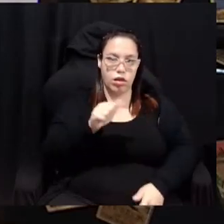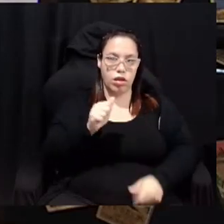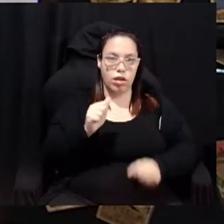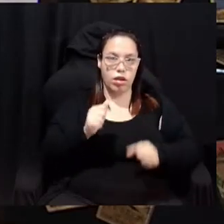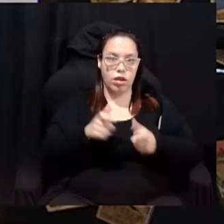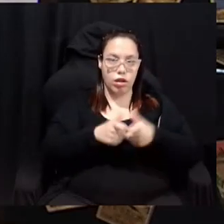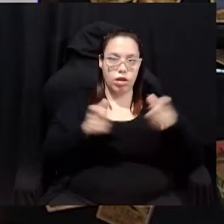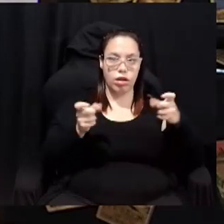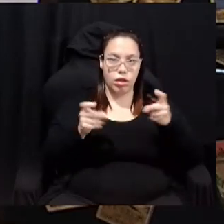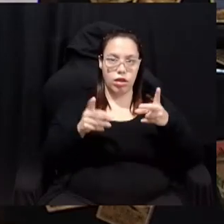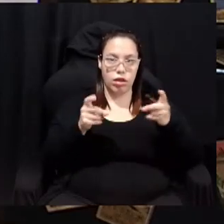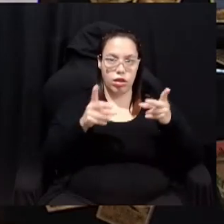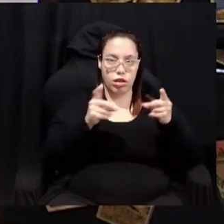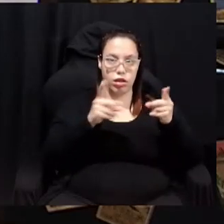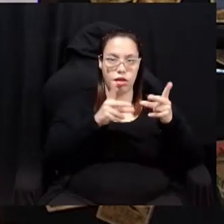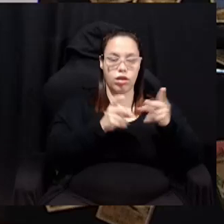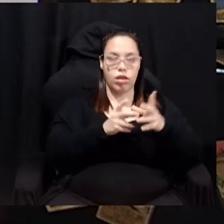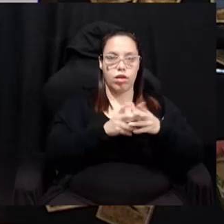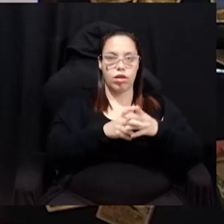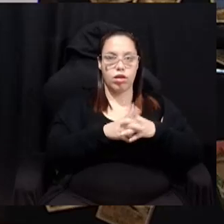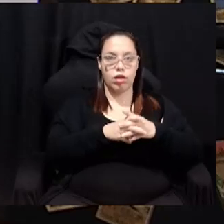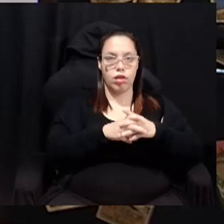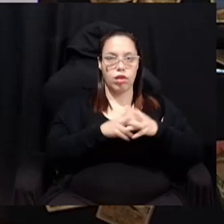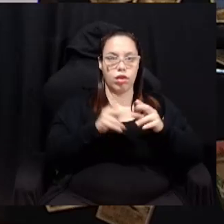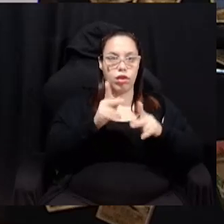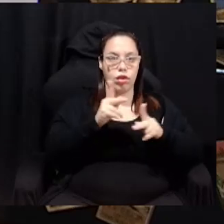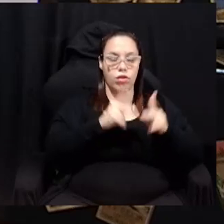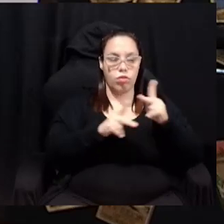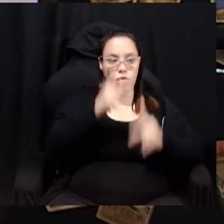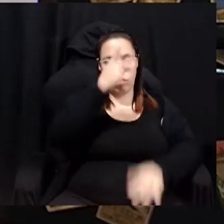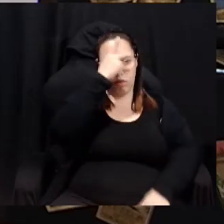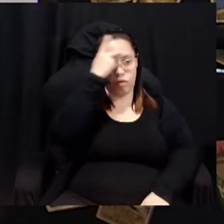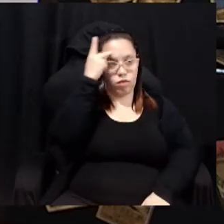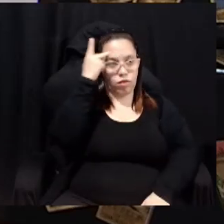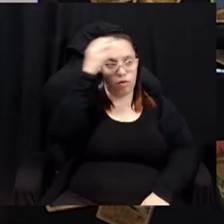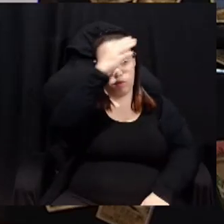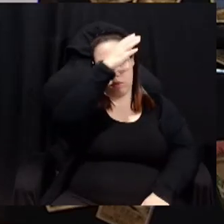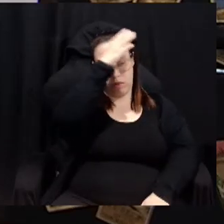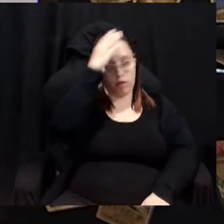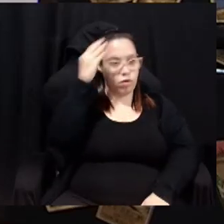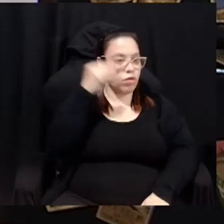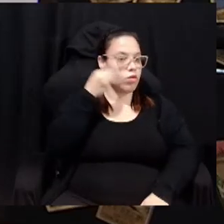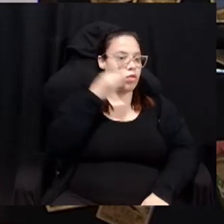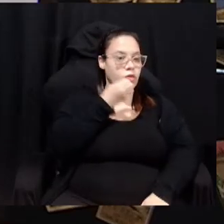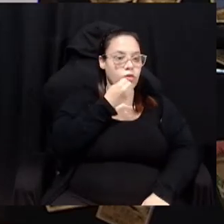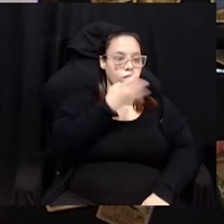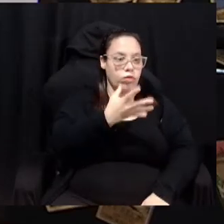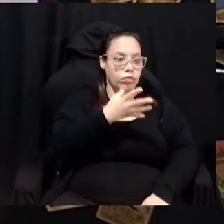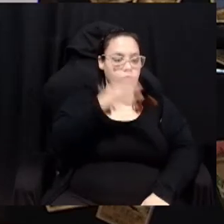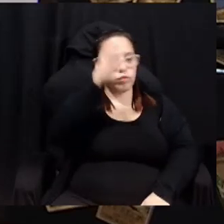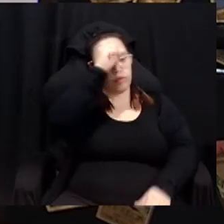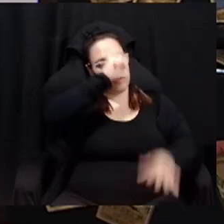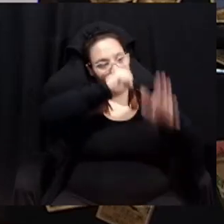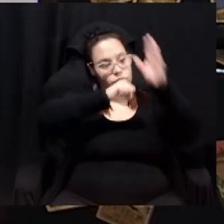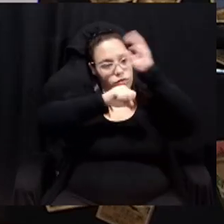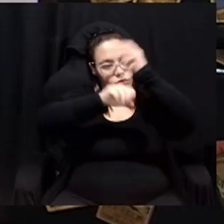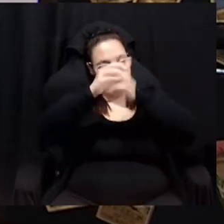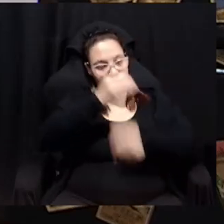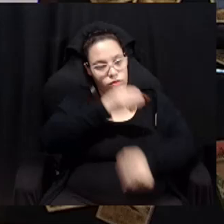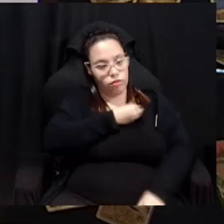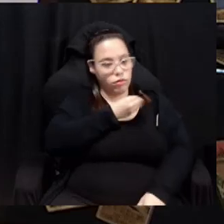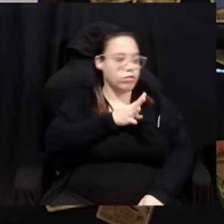grandes quantidade de públicos, de clientes, e foi uma ótima experiência, porque ali nós aprendemos, vendemos, conhecemos